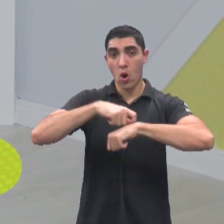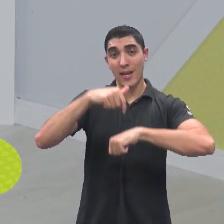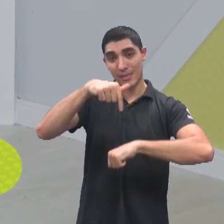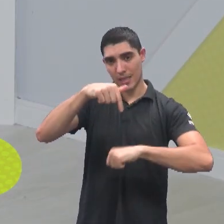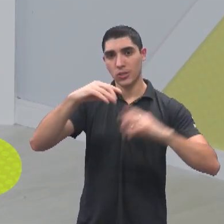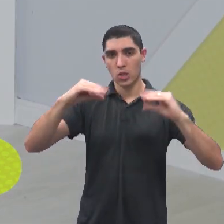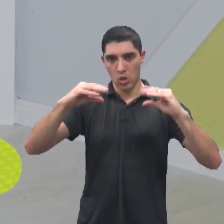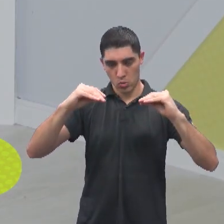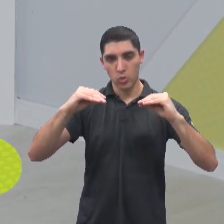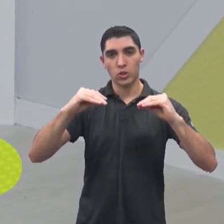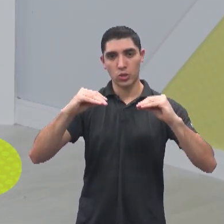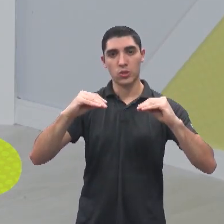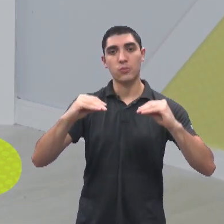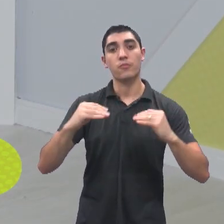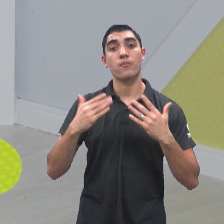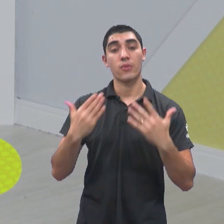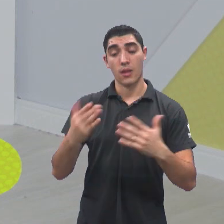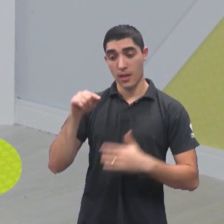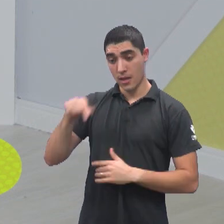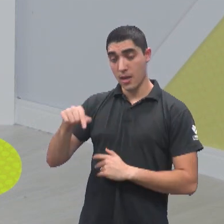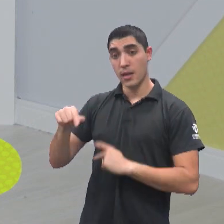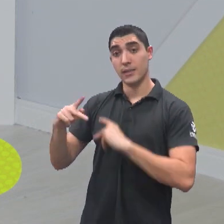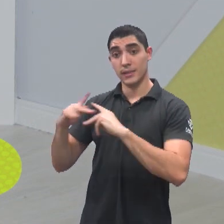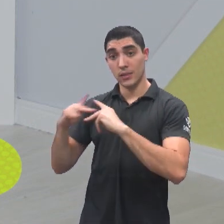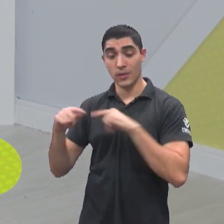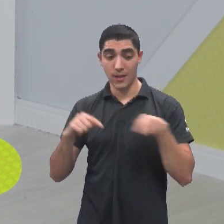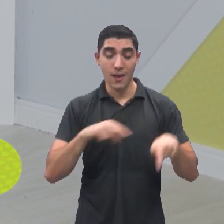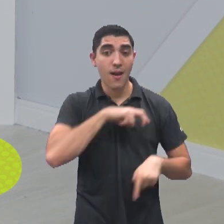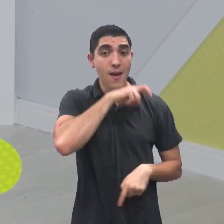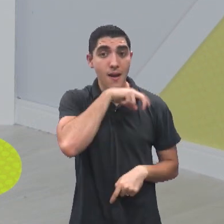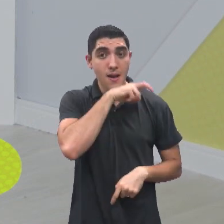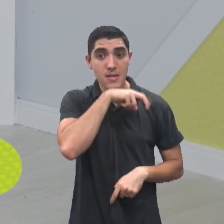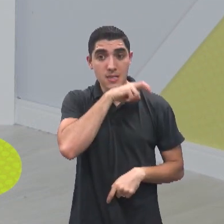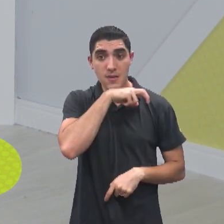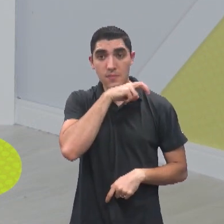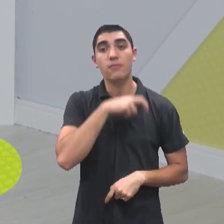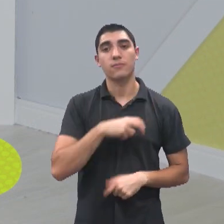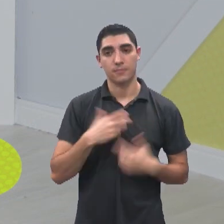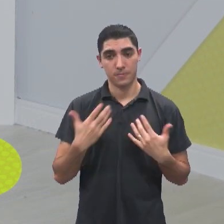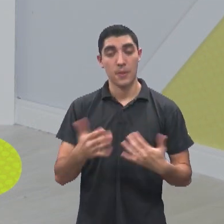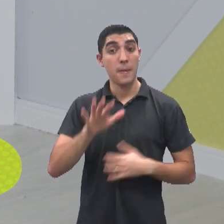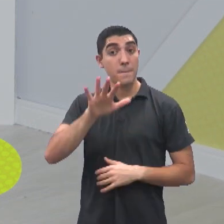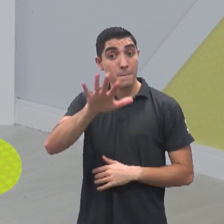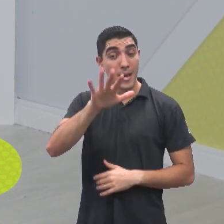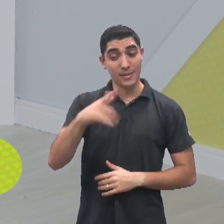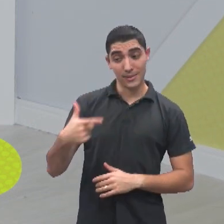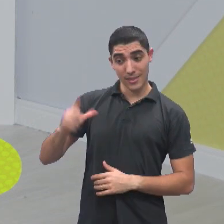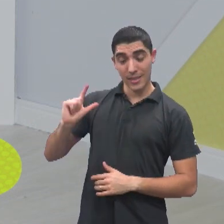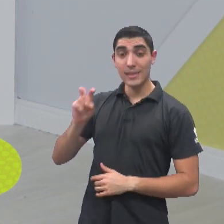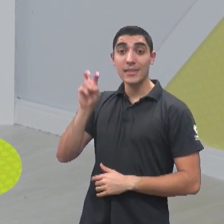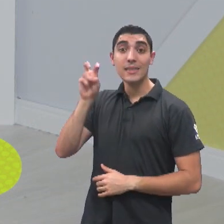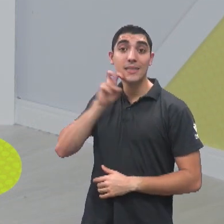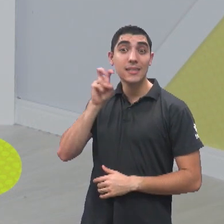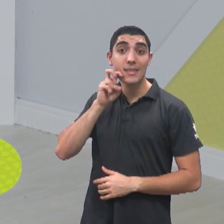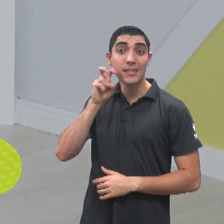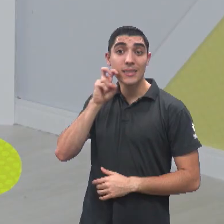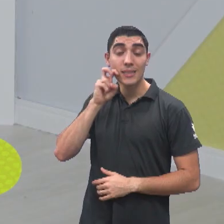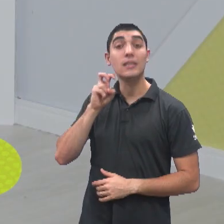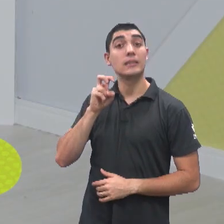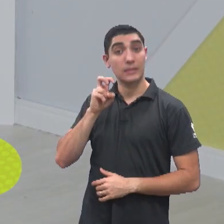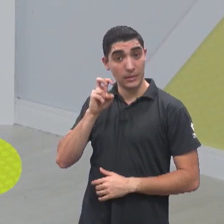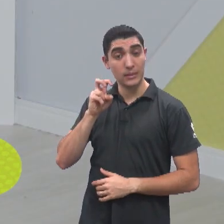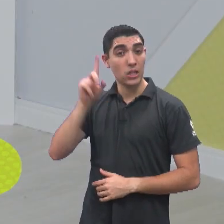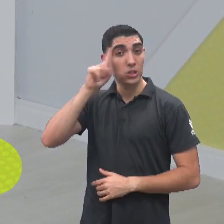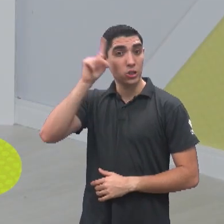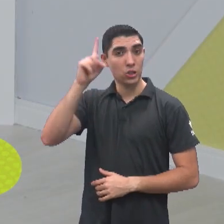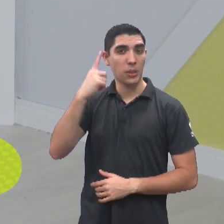ginásio Tênis Clube, quando recebe o Cascavel pela terceira rodada da competição. Porém, antes, na quinta, olha só que pauleira para São José, dia 1º